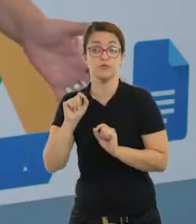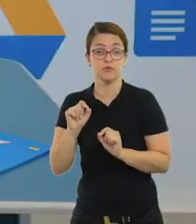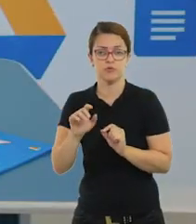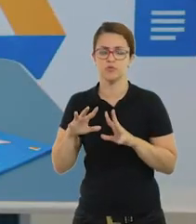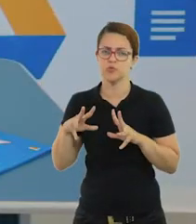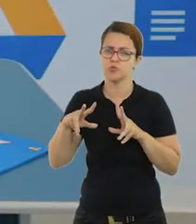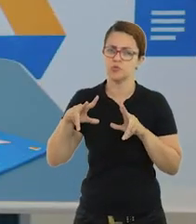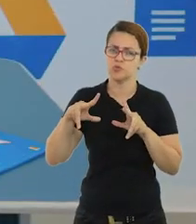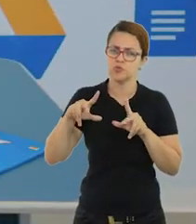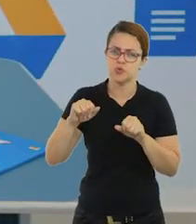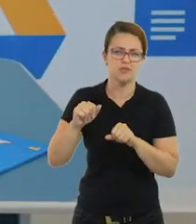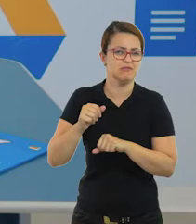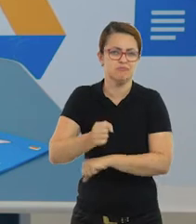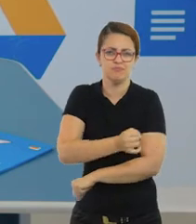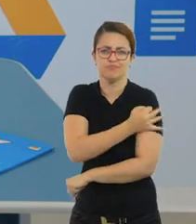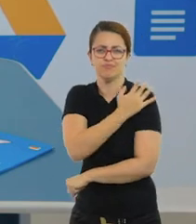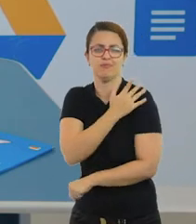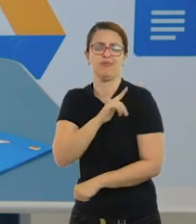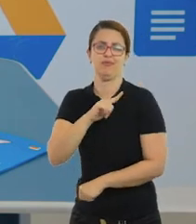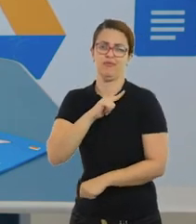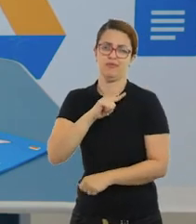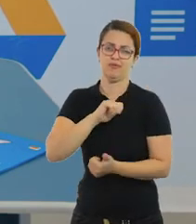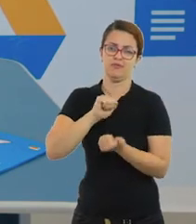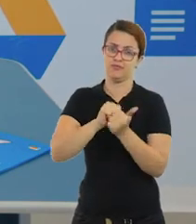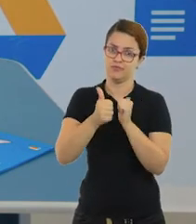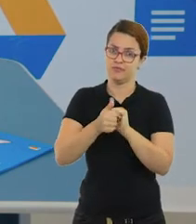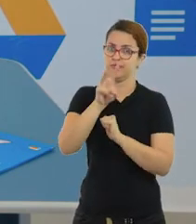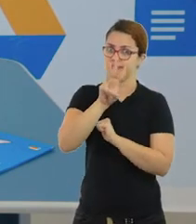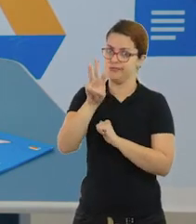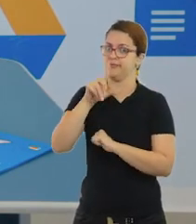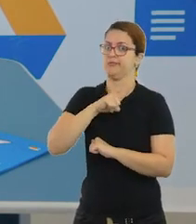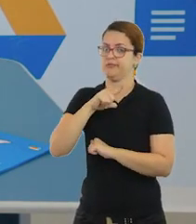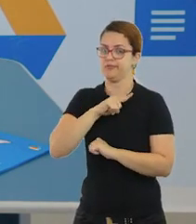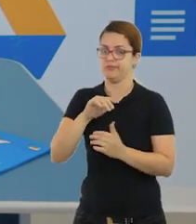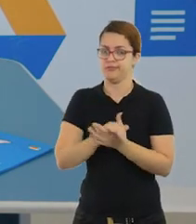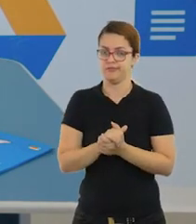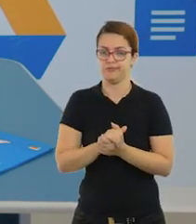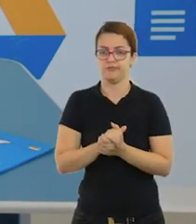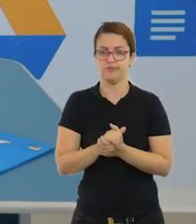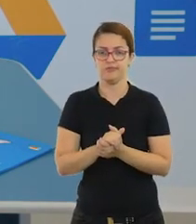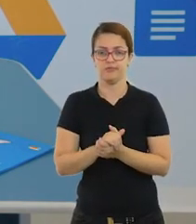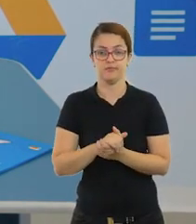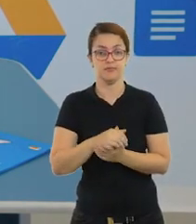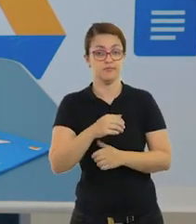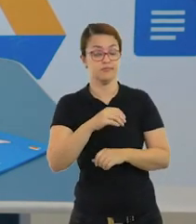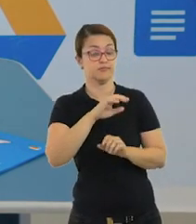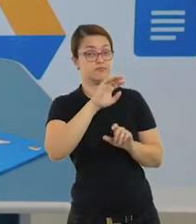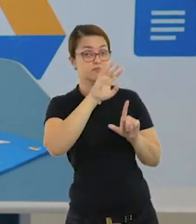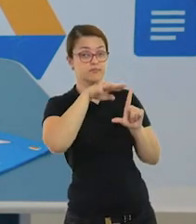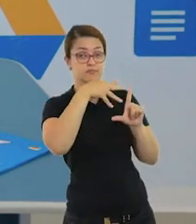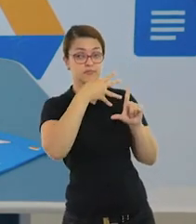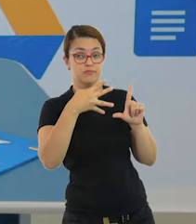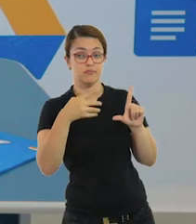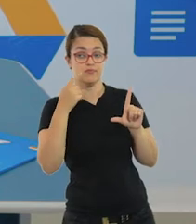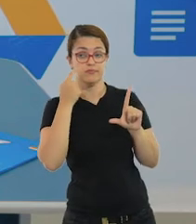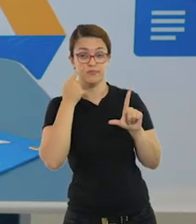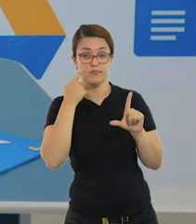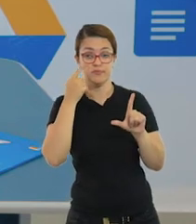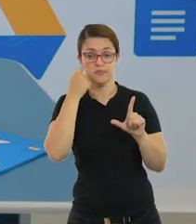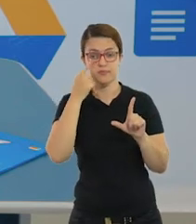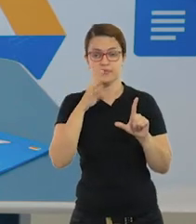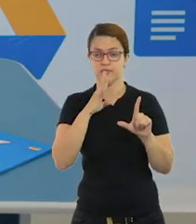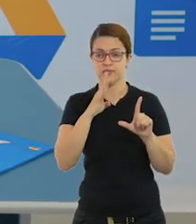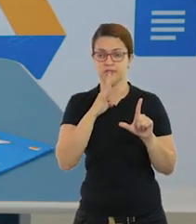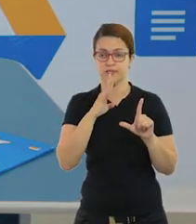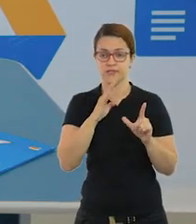para vocês que todos os anos tem adaptações lá no seu link. Então, olhando aqui para o link do quinto ano, vocês vão ver, né, a tabelinha que